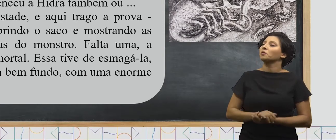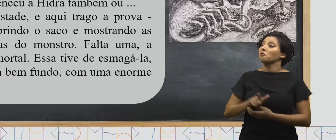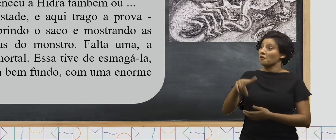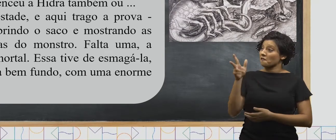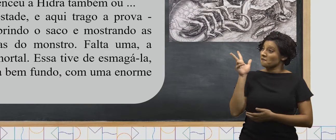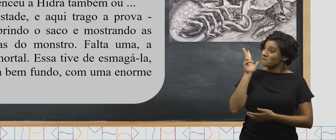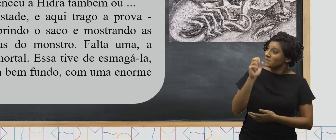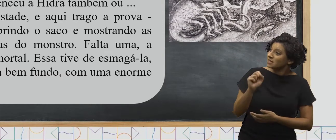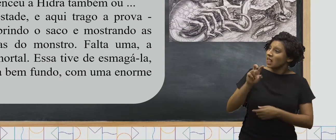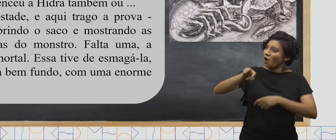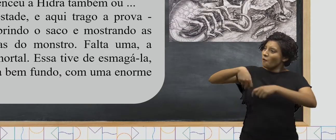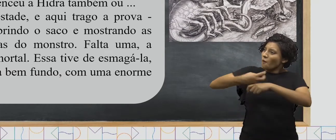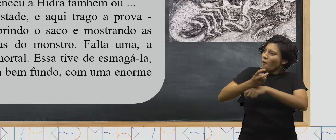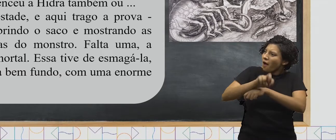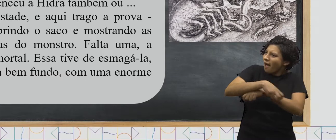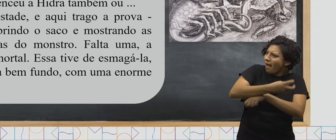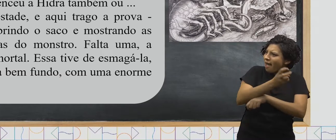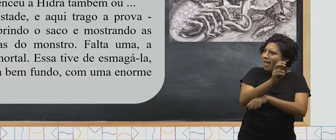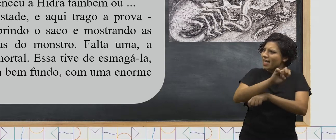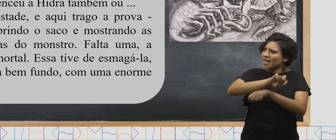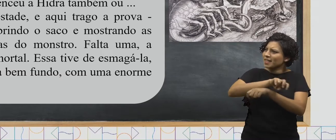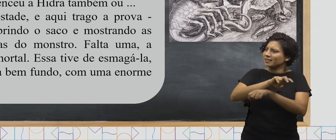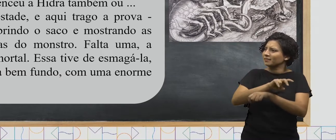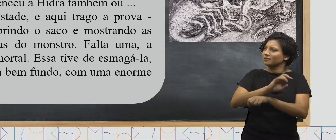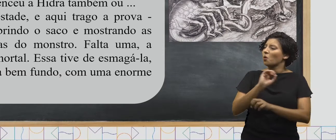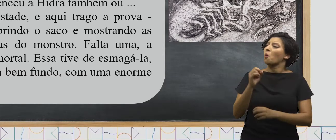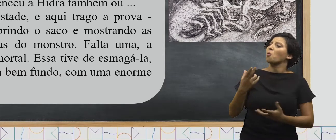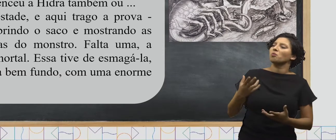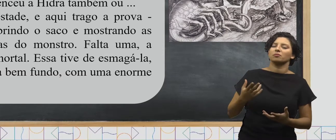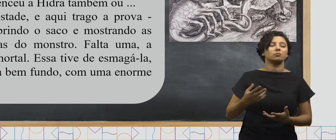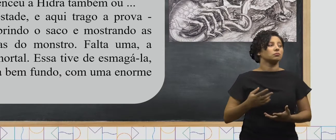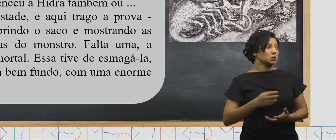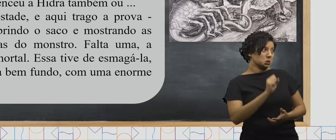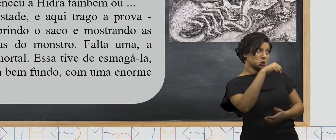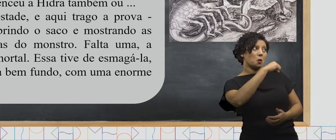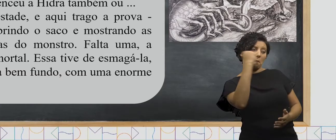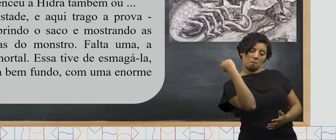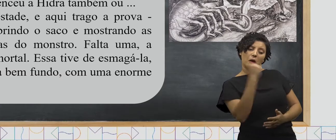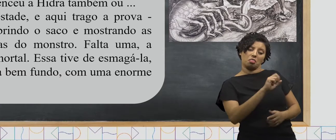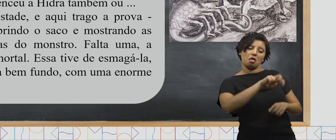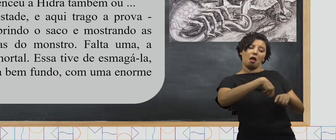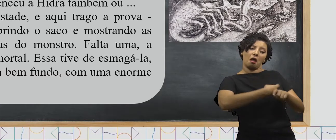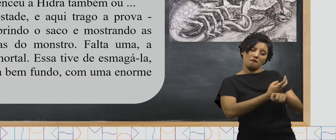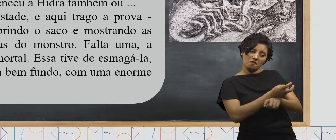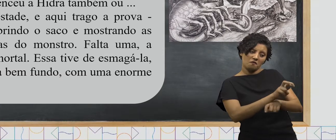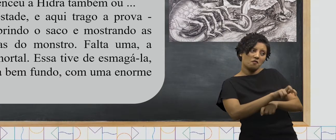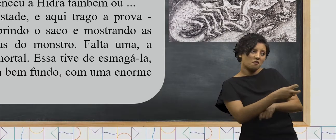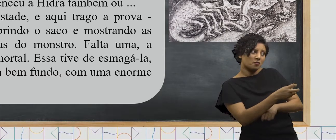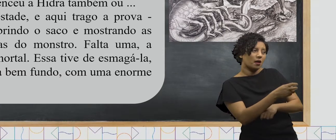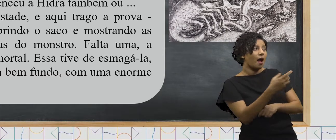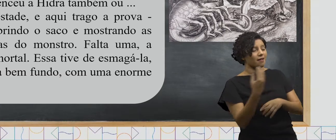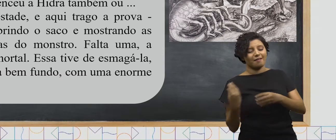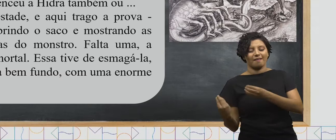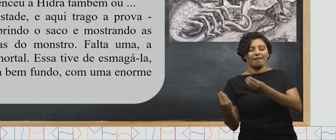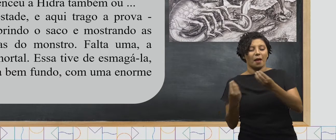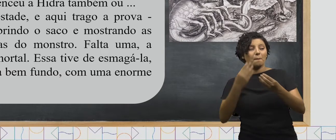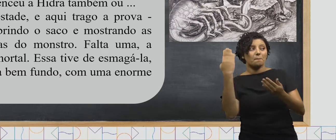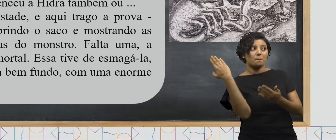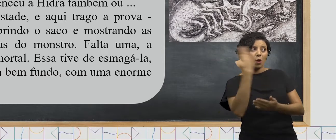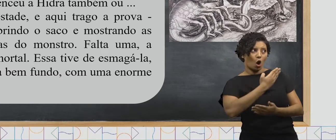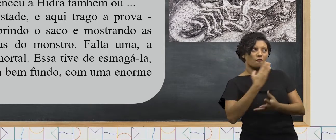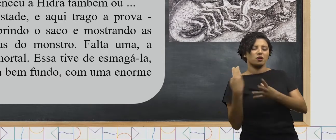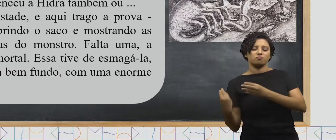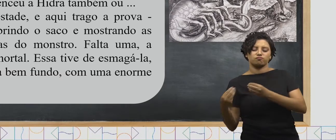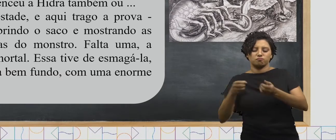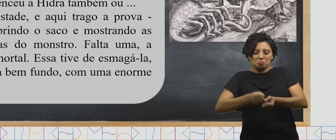Heracles, venceu a Hidra também ou..." "Venci sim, majestade, e aqui trago